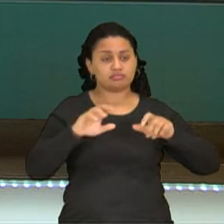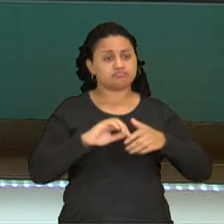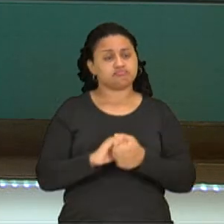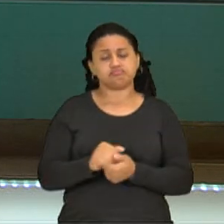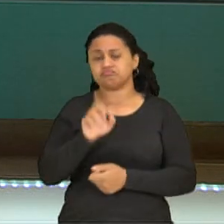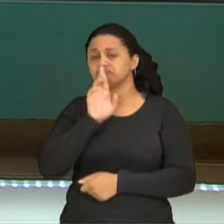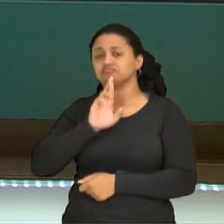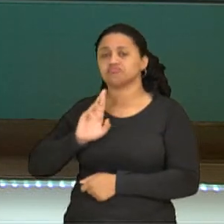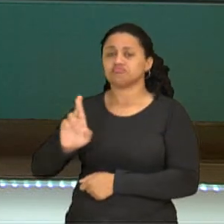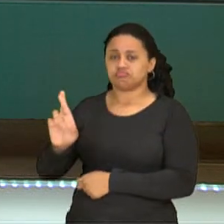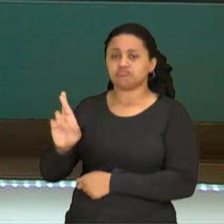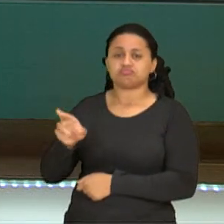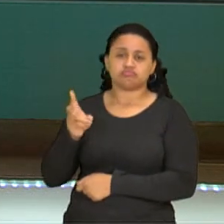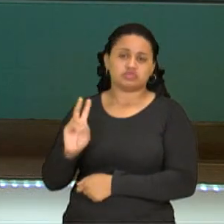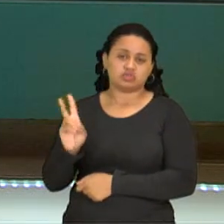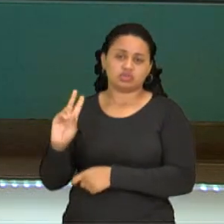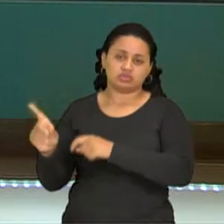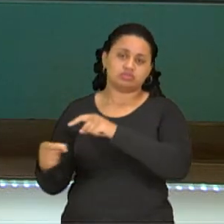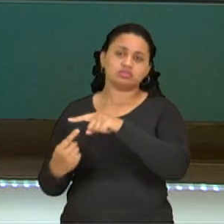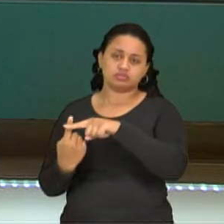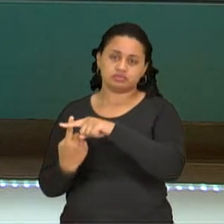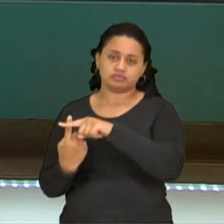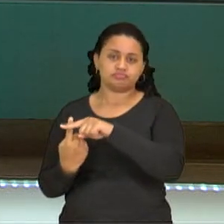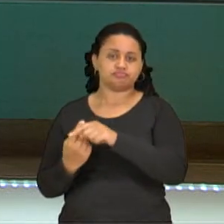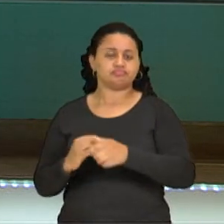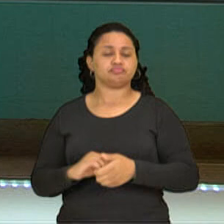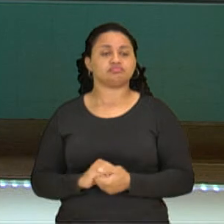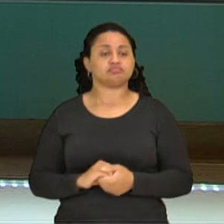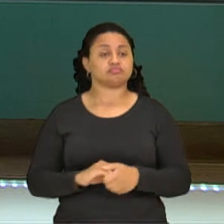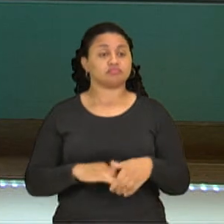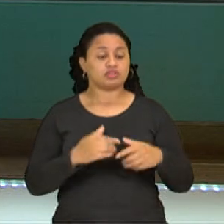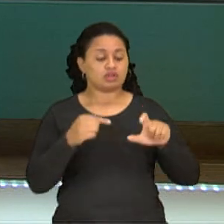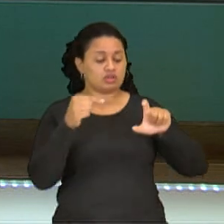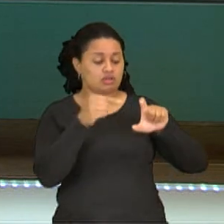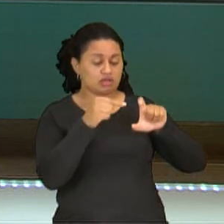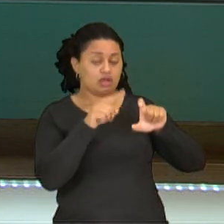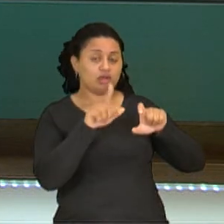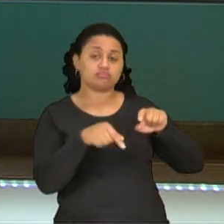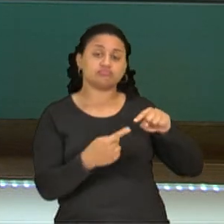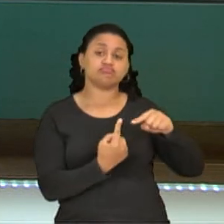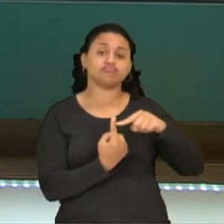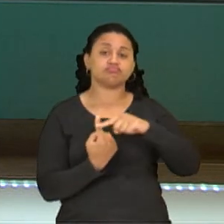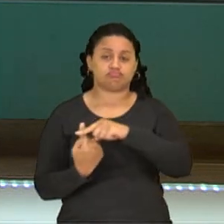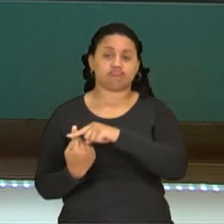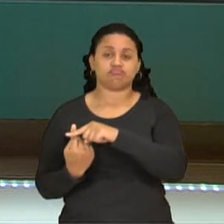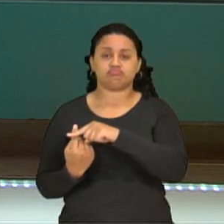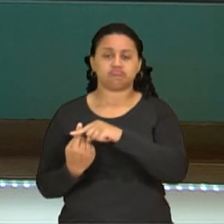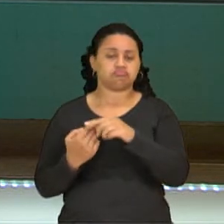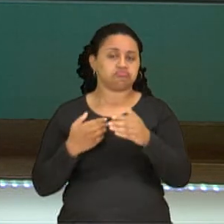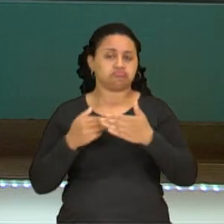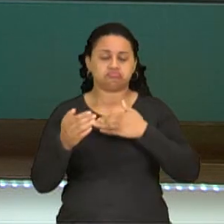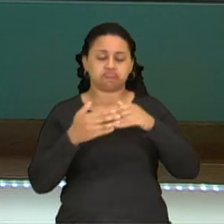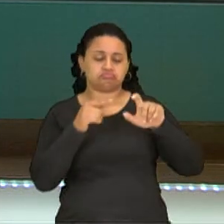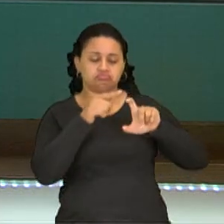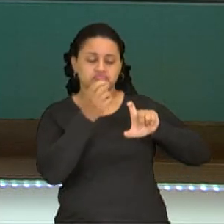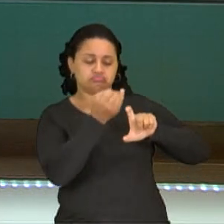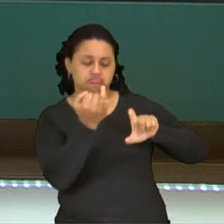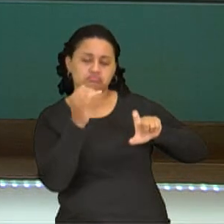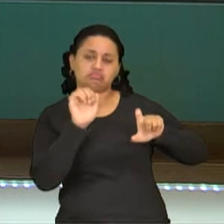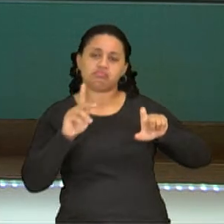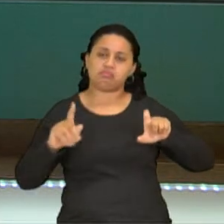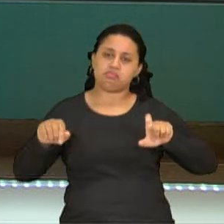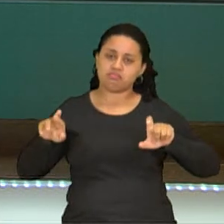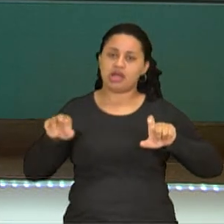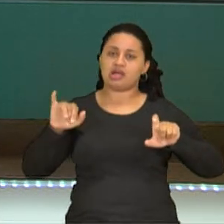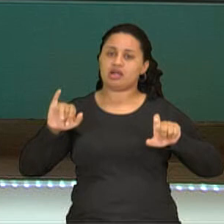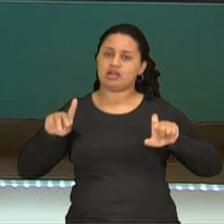o resultado vai continuar positivo. Então, quando a base é positiva, independente do expoente, ele pode ser